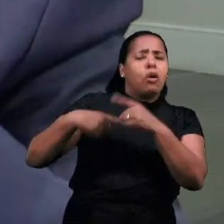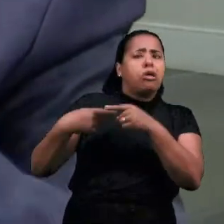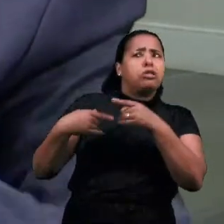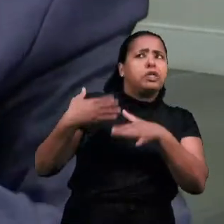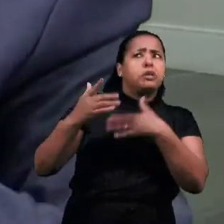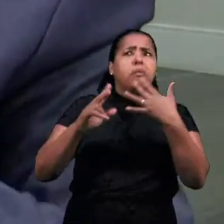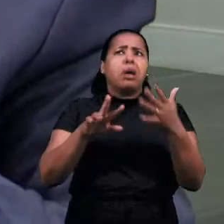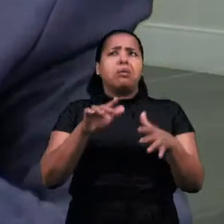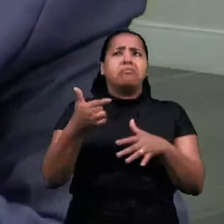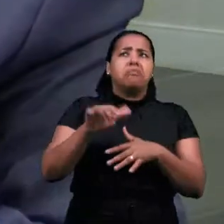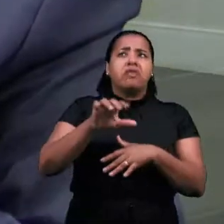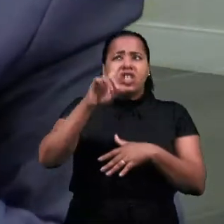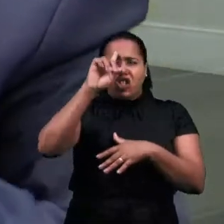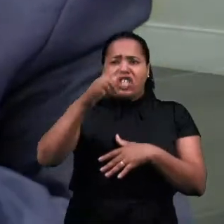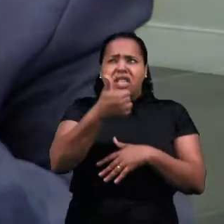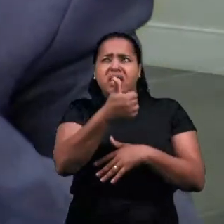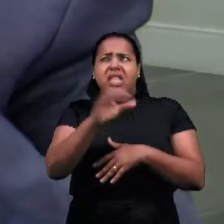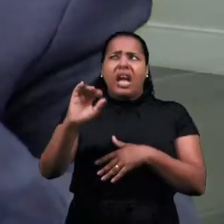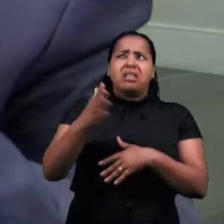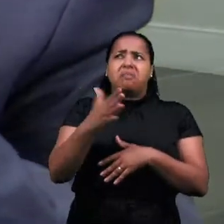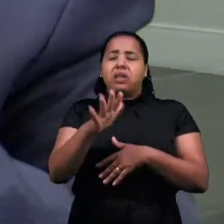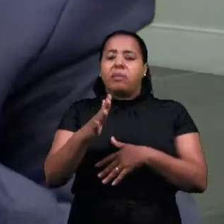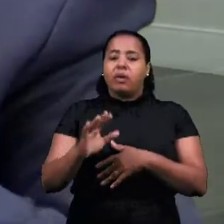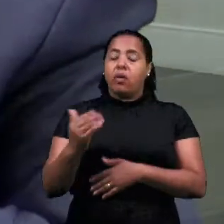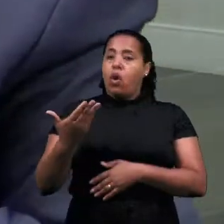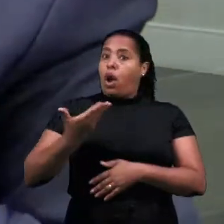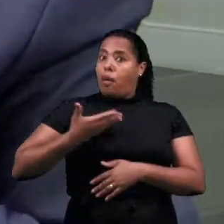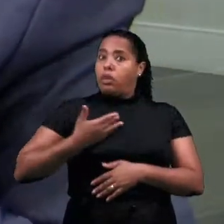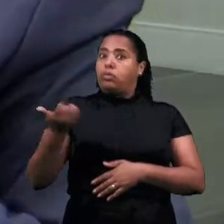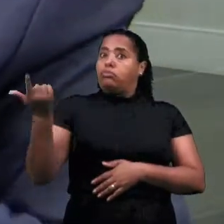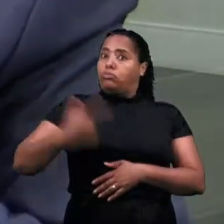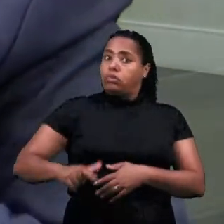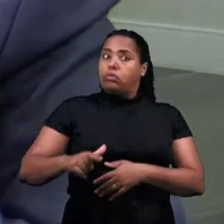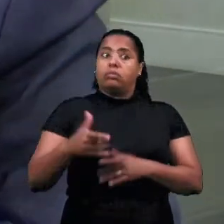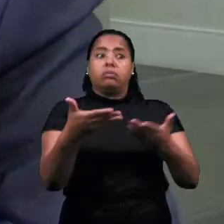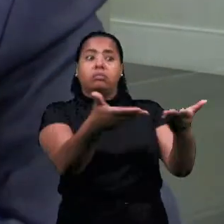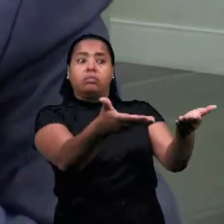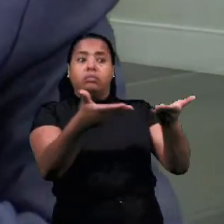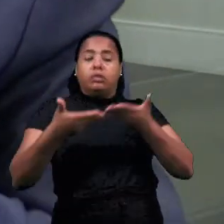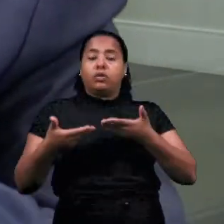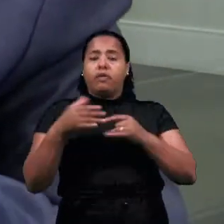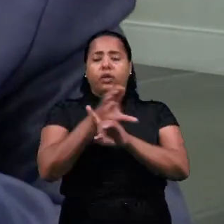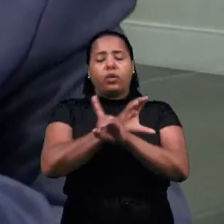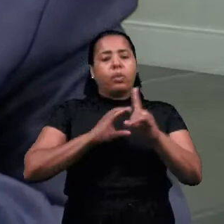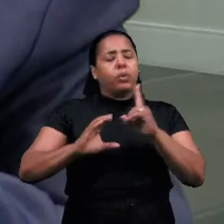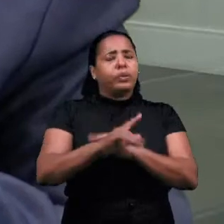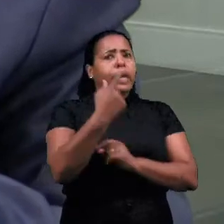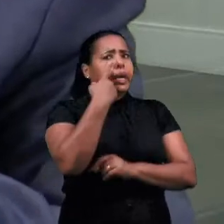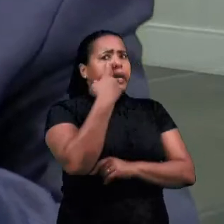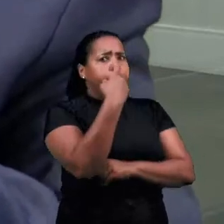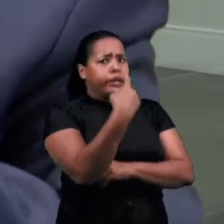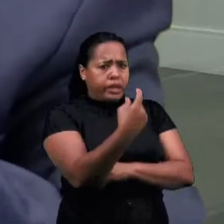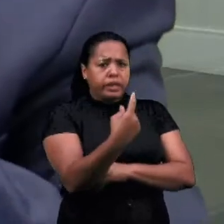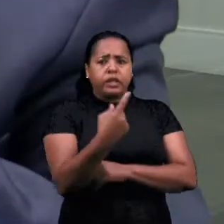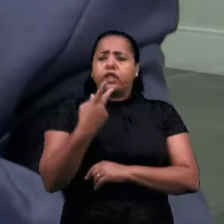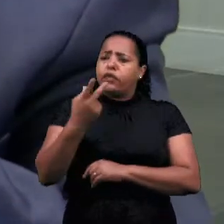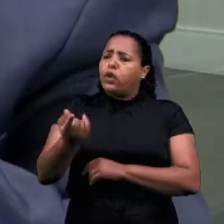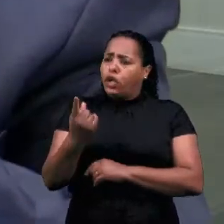semana, 10 dias. Aquele amigo me convidou para um culto. Interessante que ele disse assim, era um